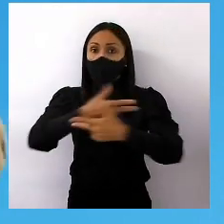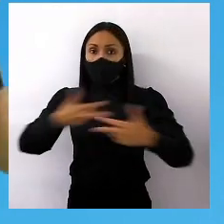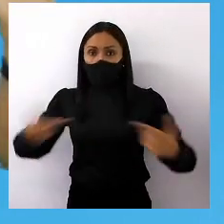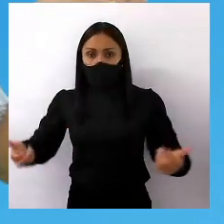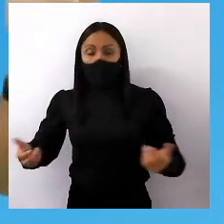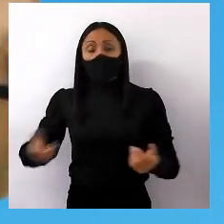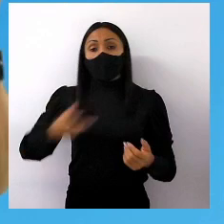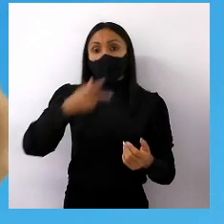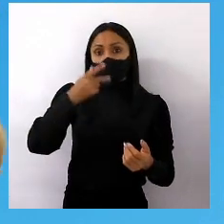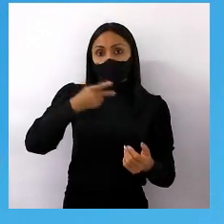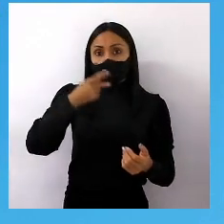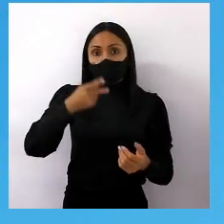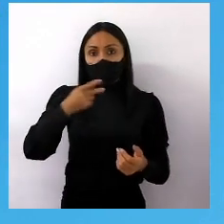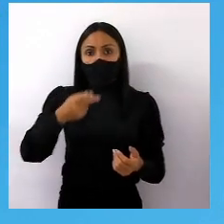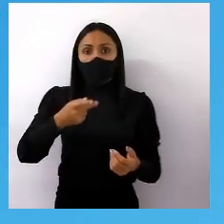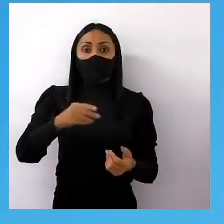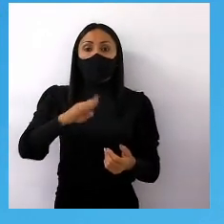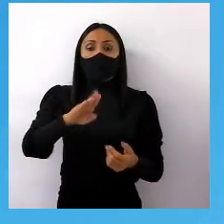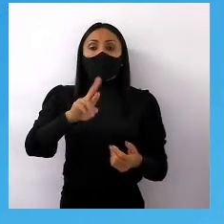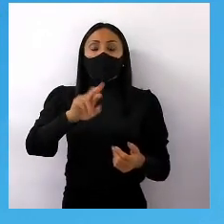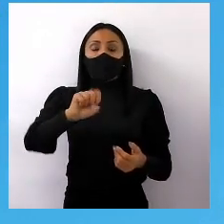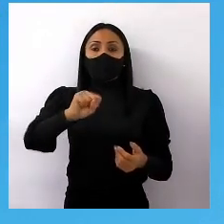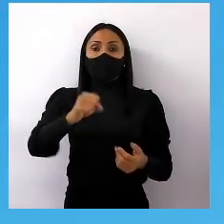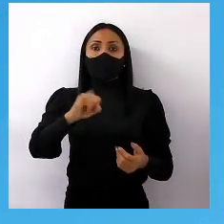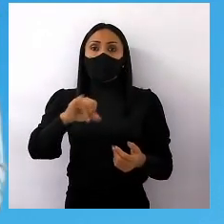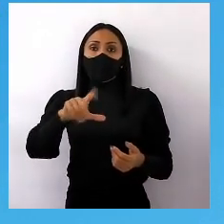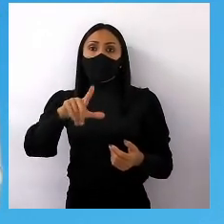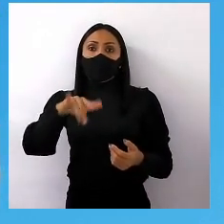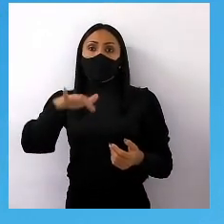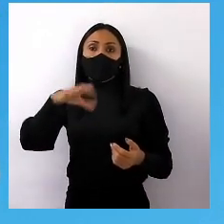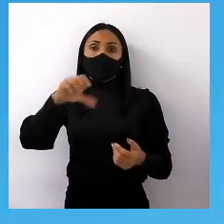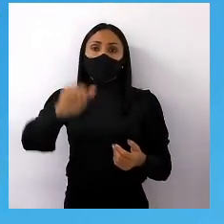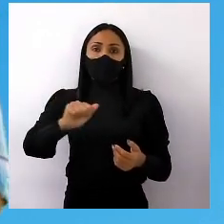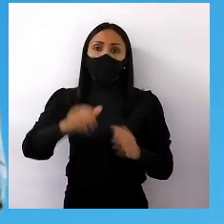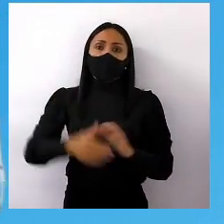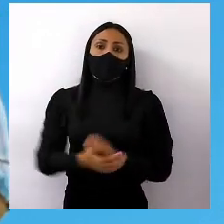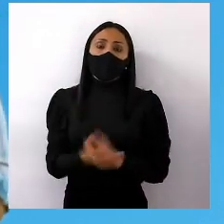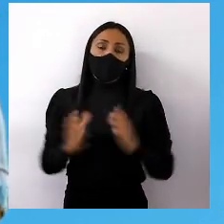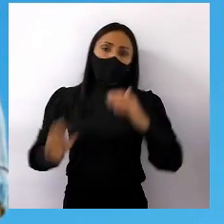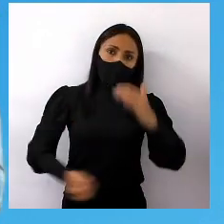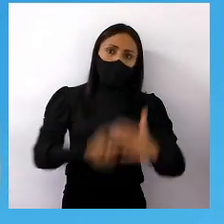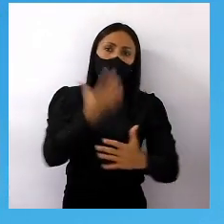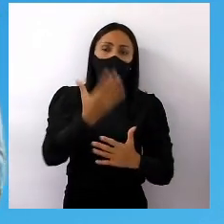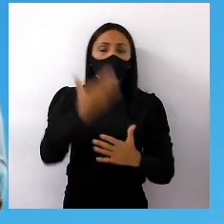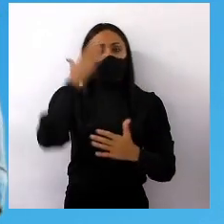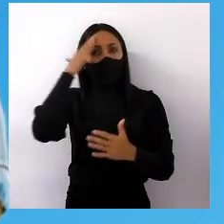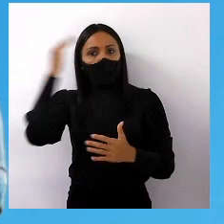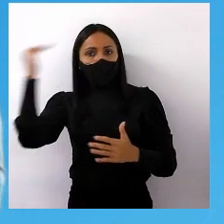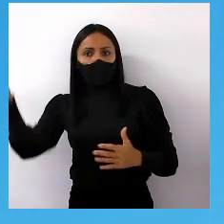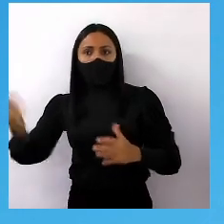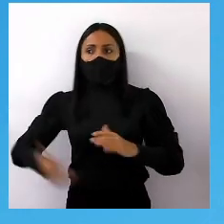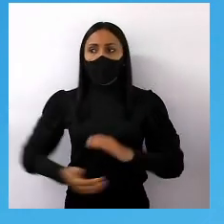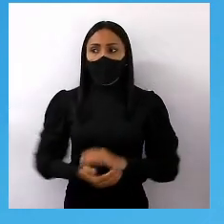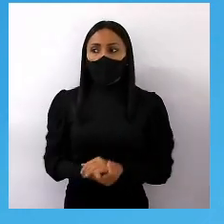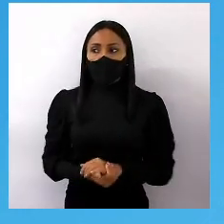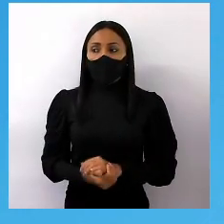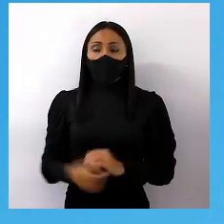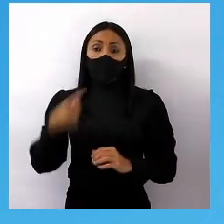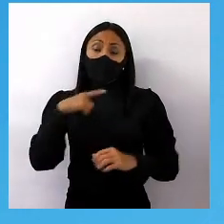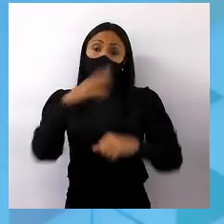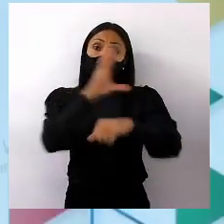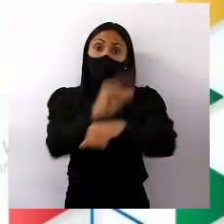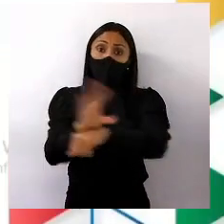método Brasílica, vai se associar a esse ilustre criador, esse artista, né, André Madureira. Tem aí uma